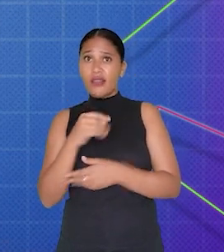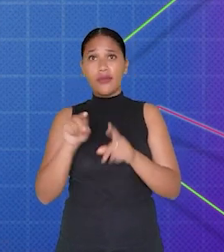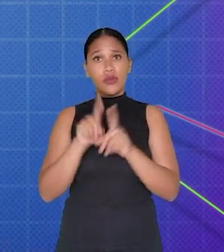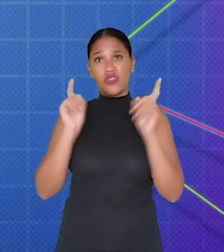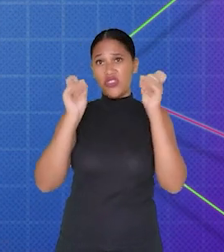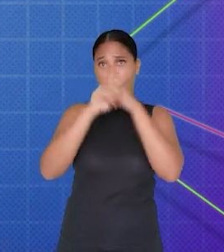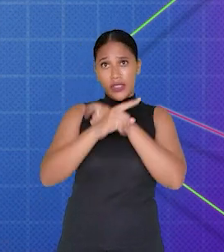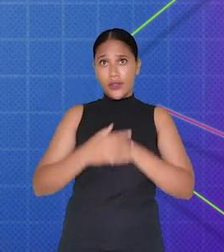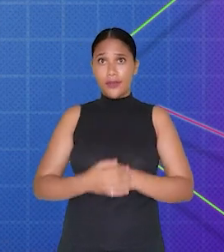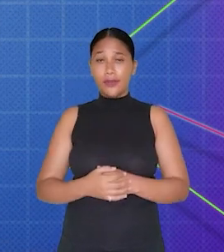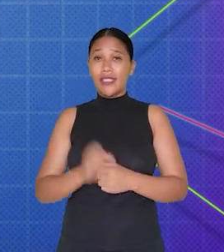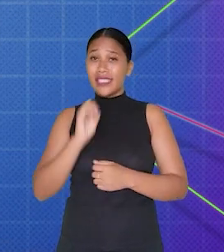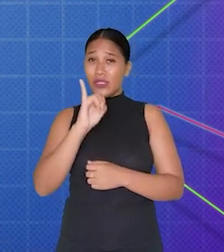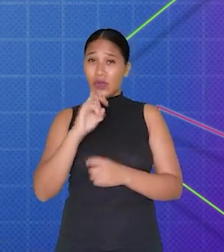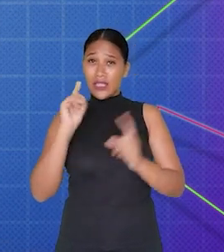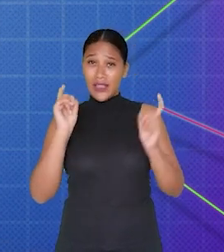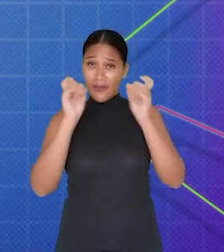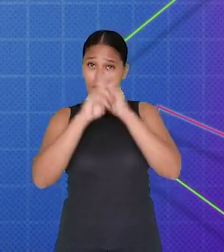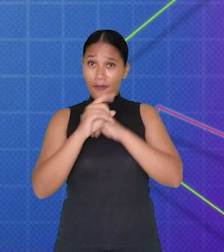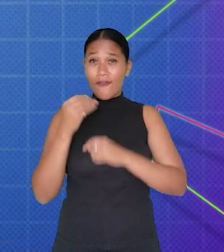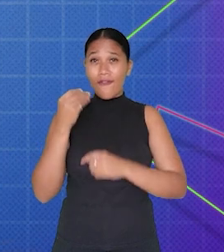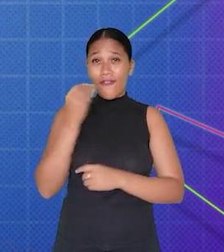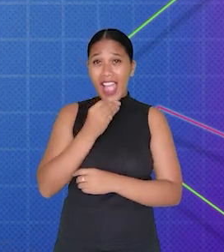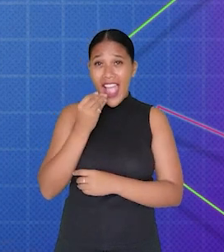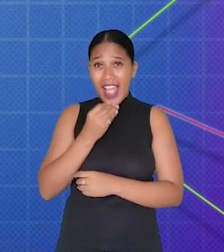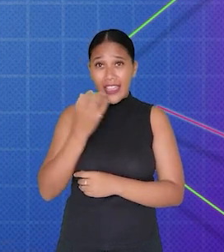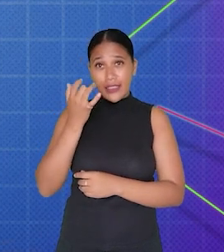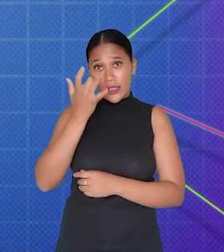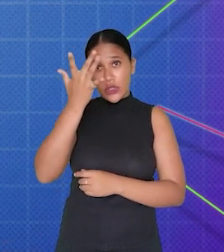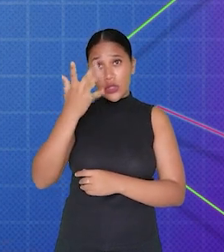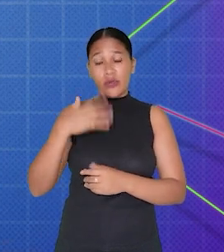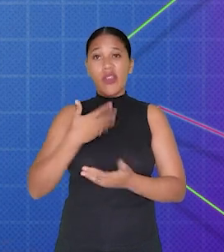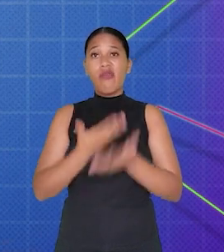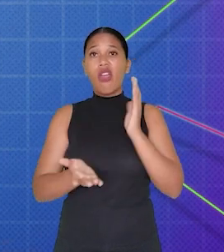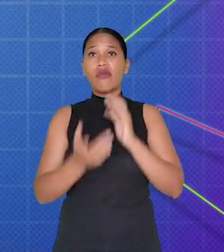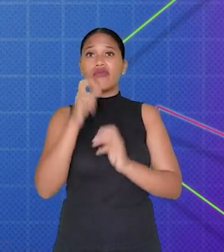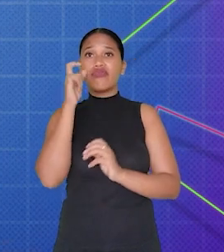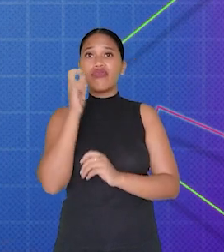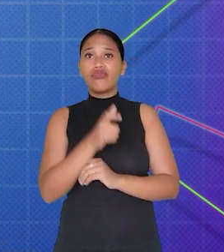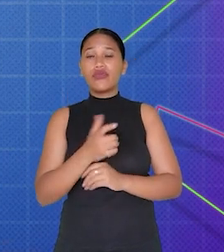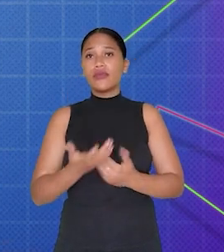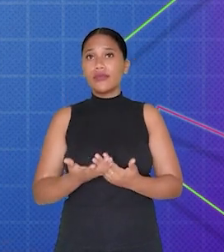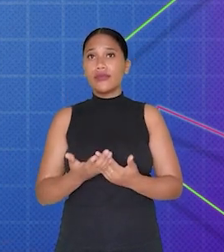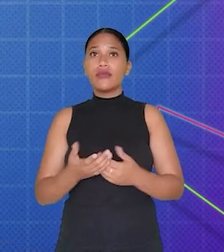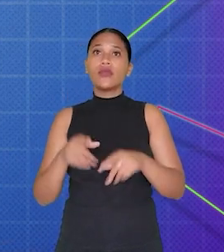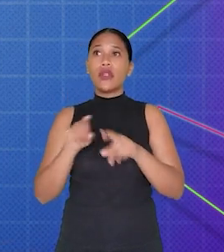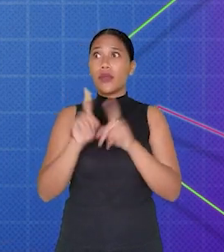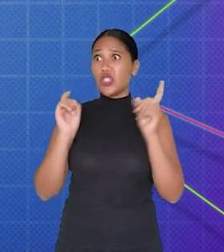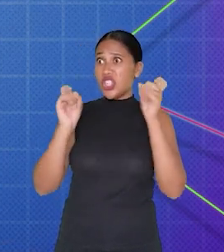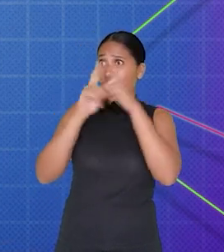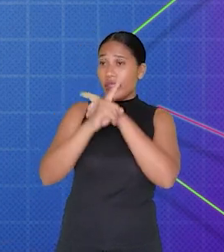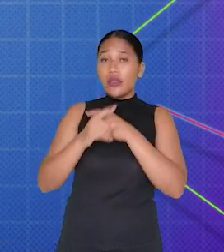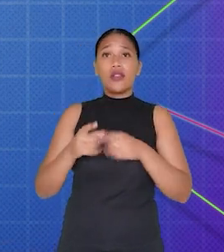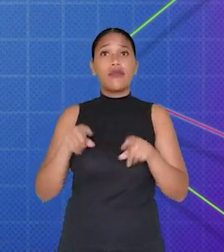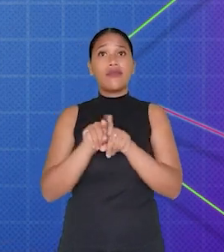muito fáceis, nem muito difíceis. Se os desafios forem muito fáceis, os jogadores podem perder o interesse rapidamente,